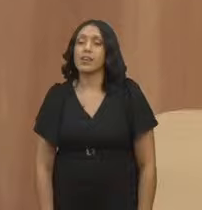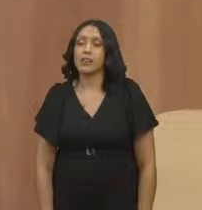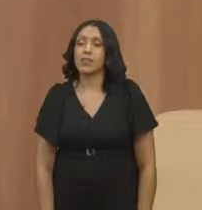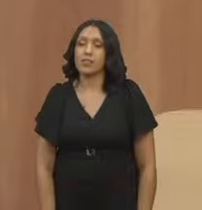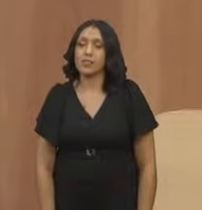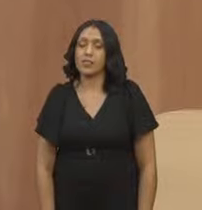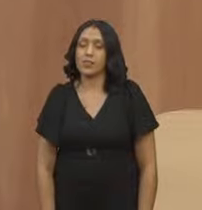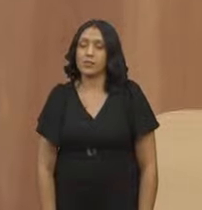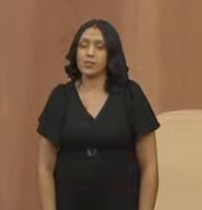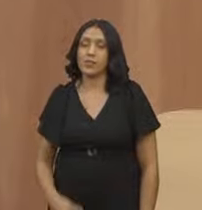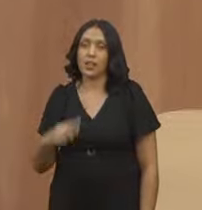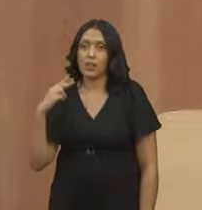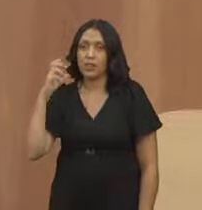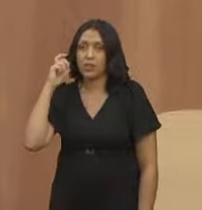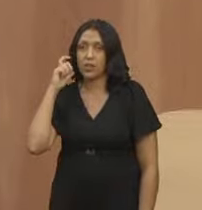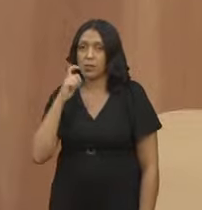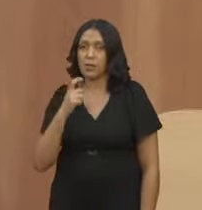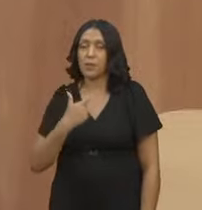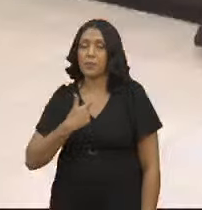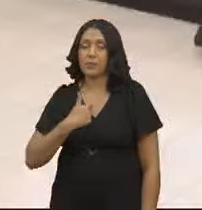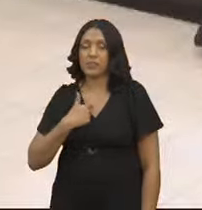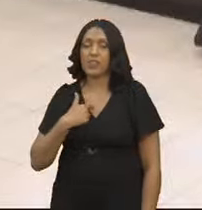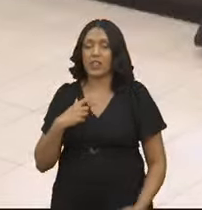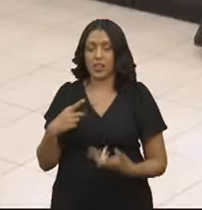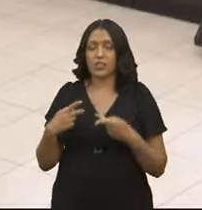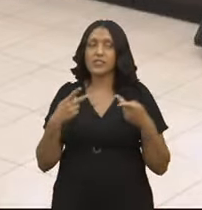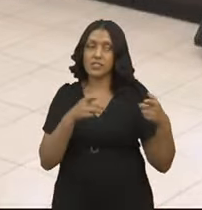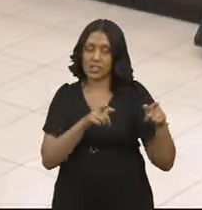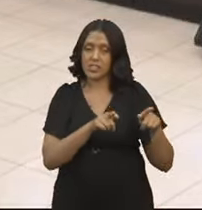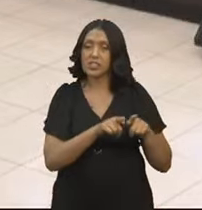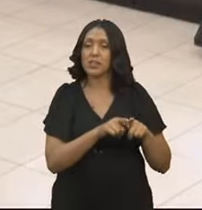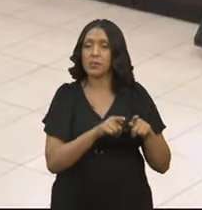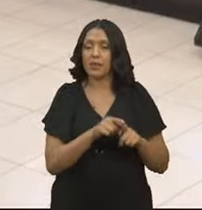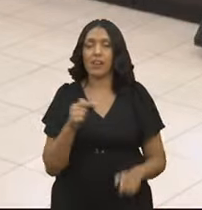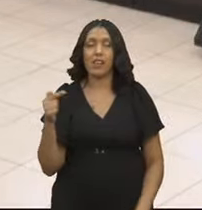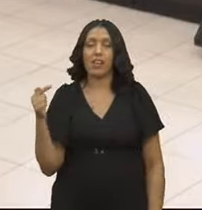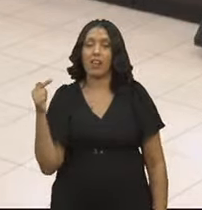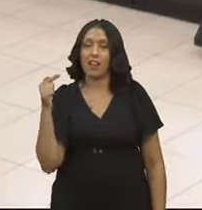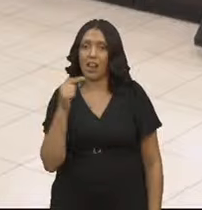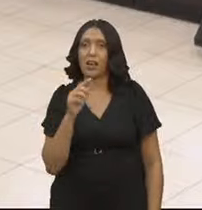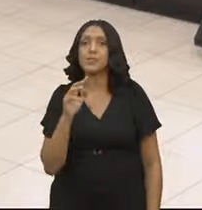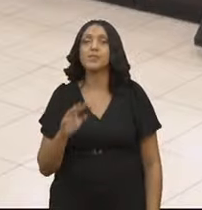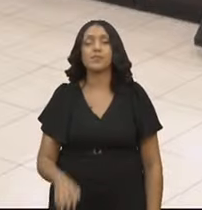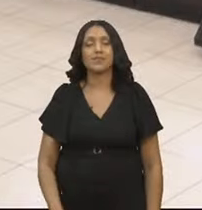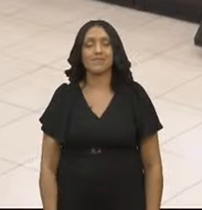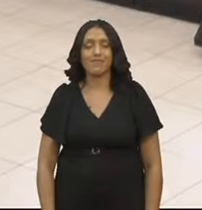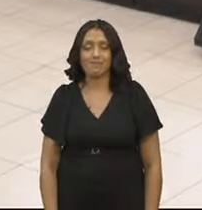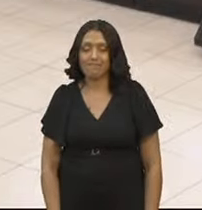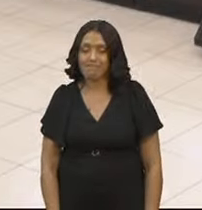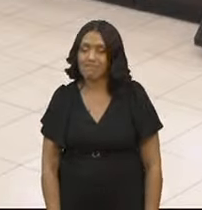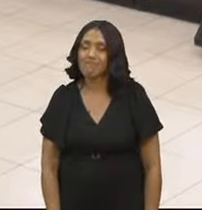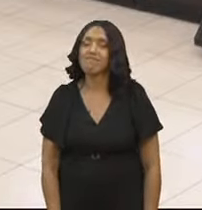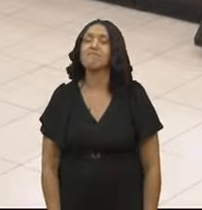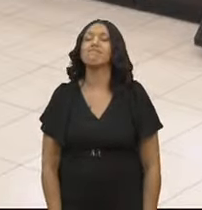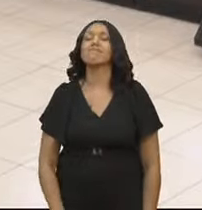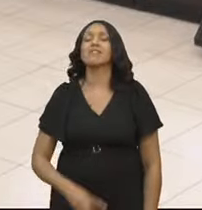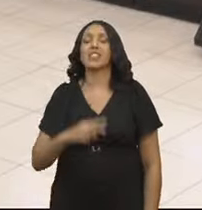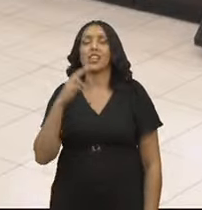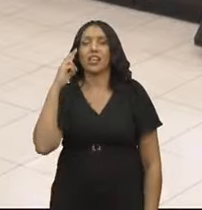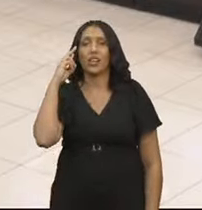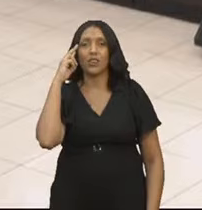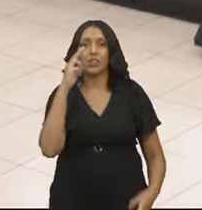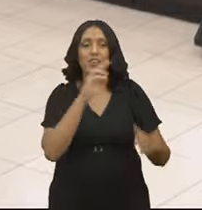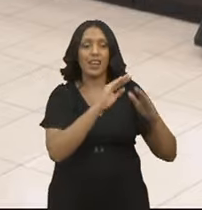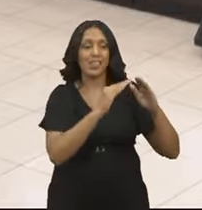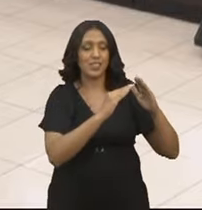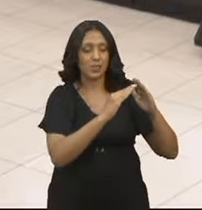Gabriel, tive lá, realmente as trincaduras são enormes nas paredes, né, devido à obra que ocorreu na época, e foi orientado